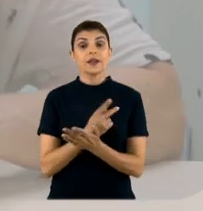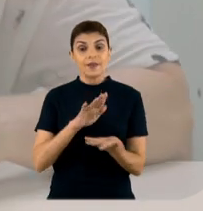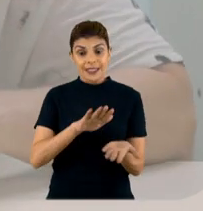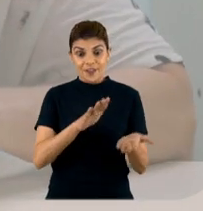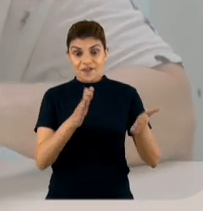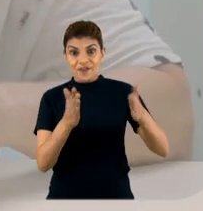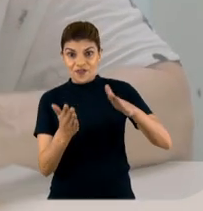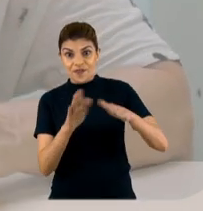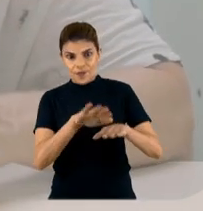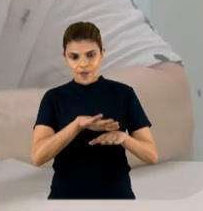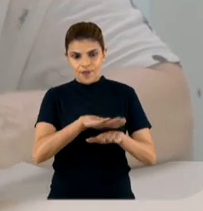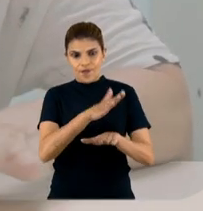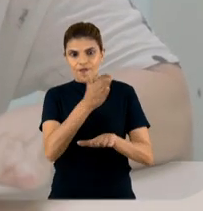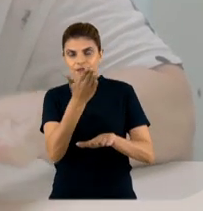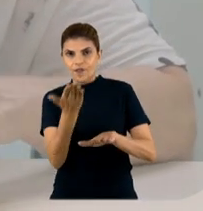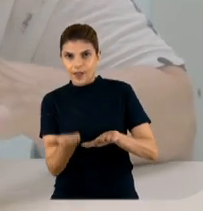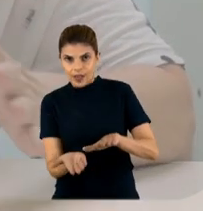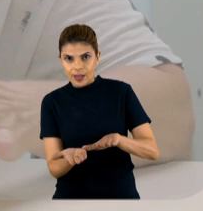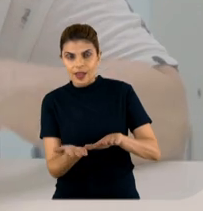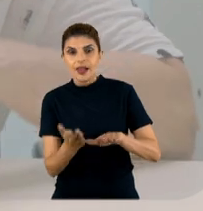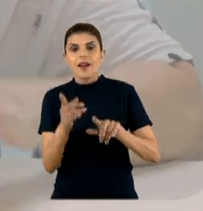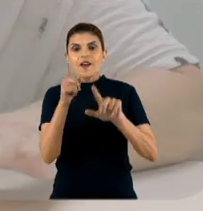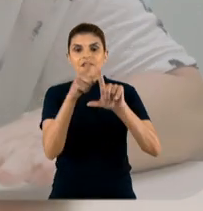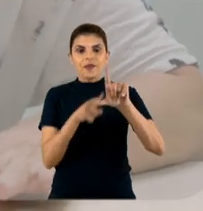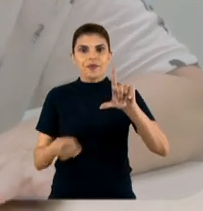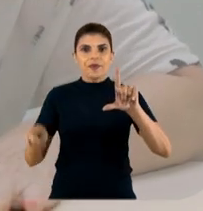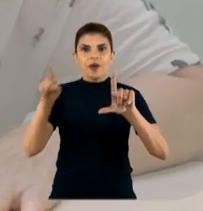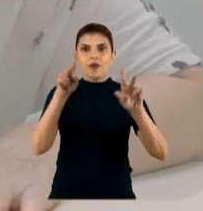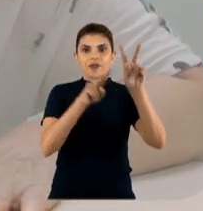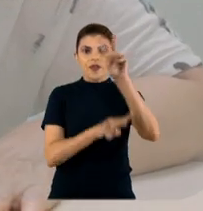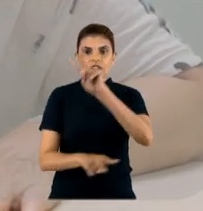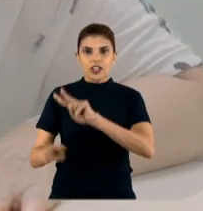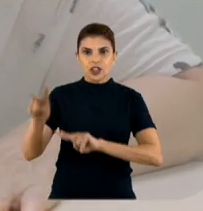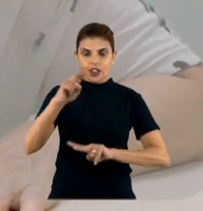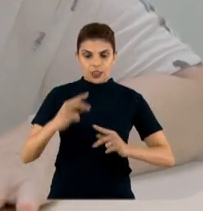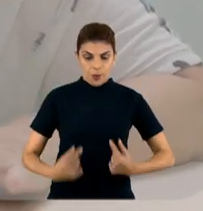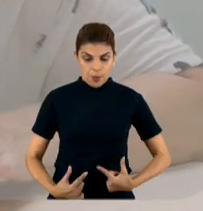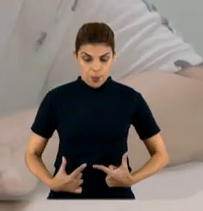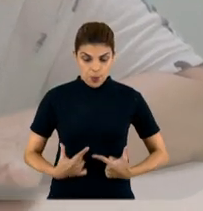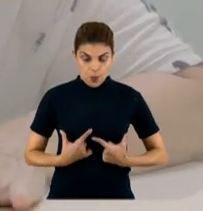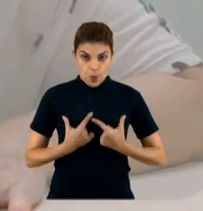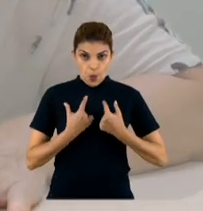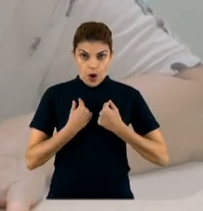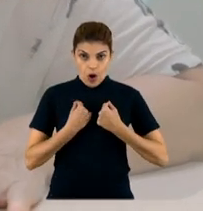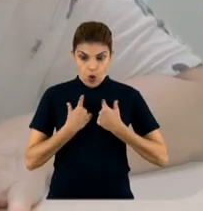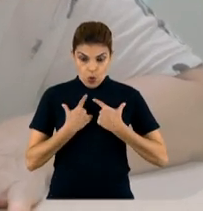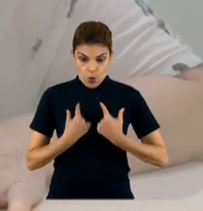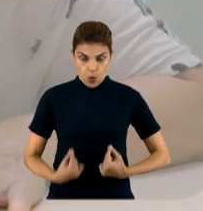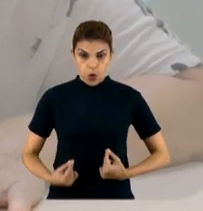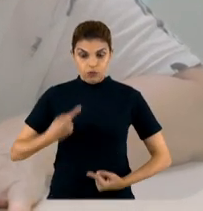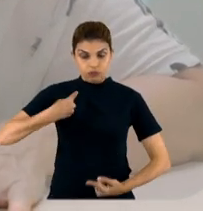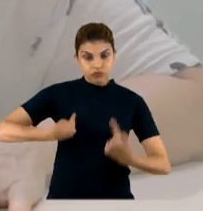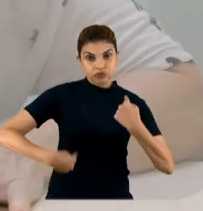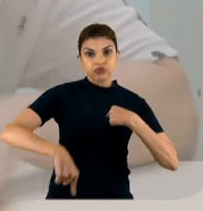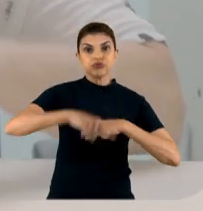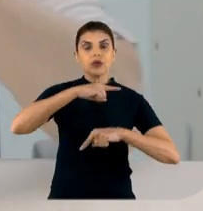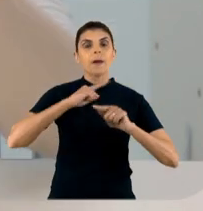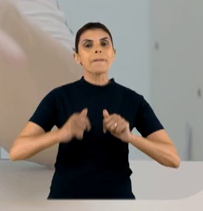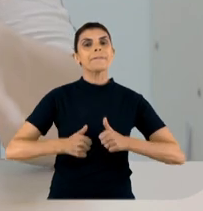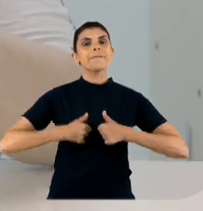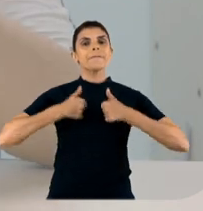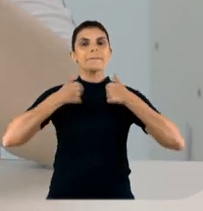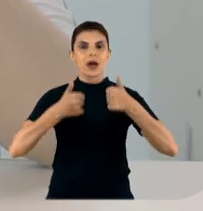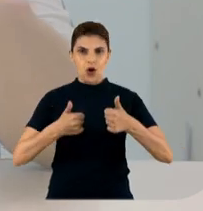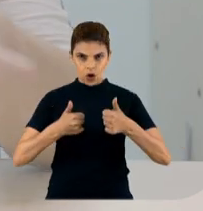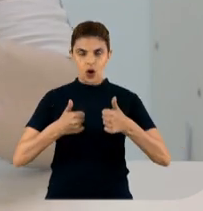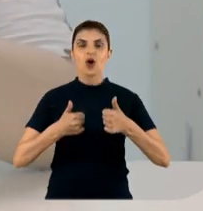que você modifica a relação de ventilação do pulmão sem modificar tanto a circulação Então você